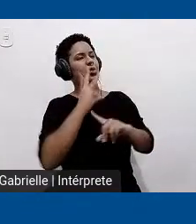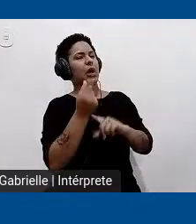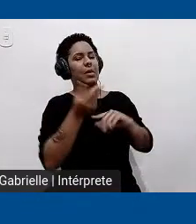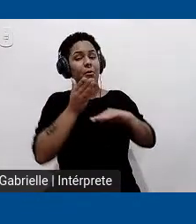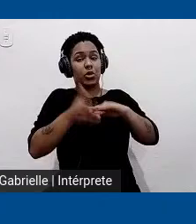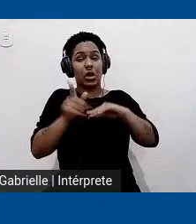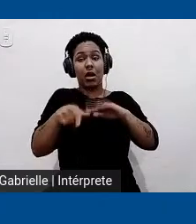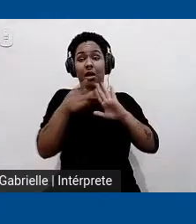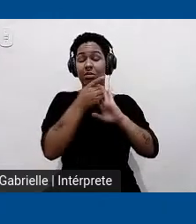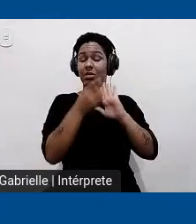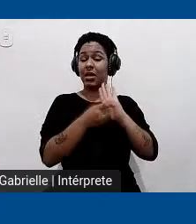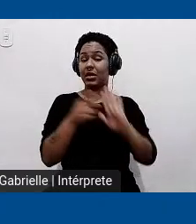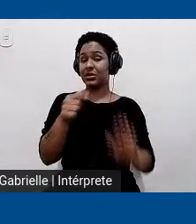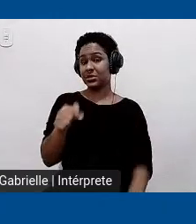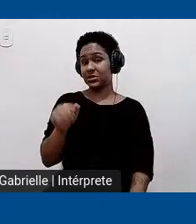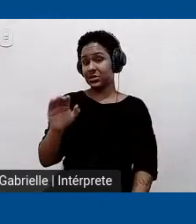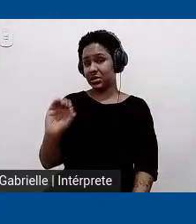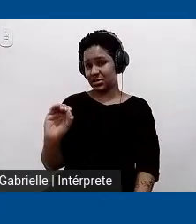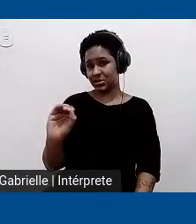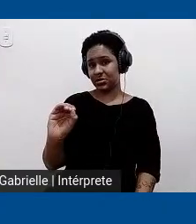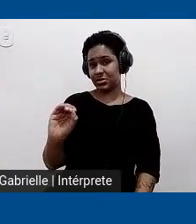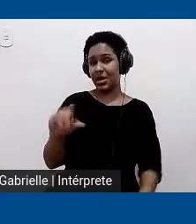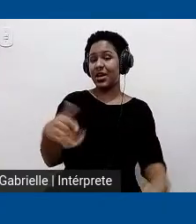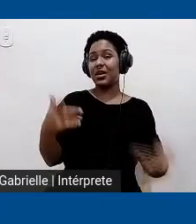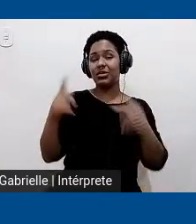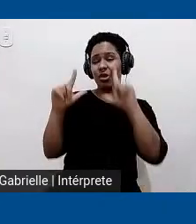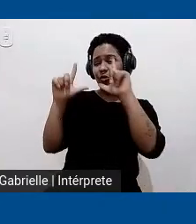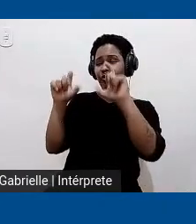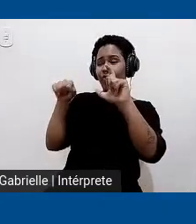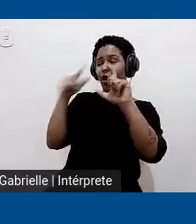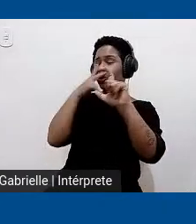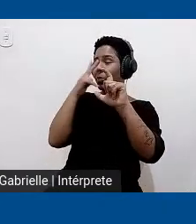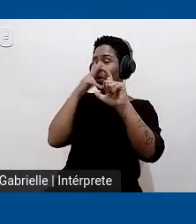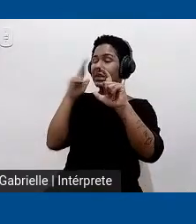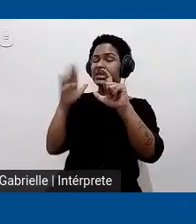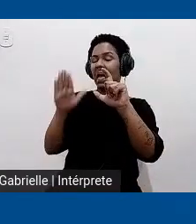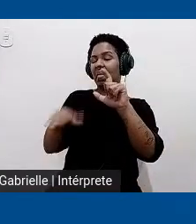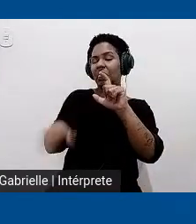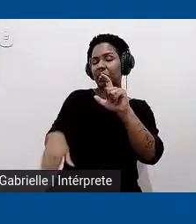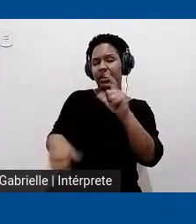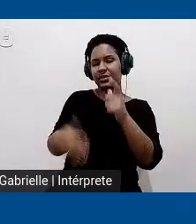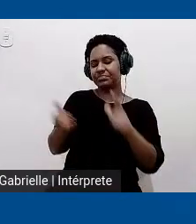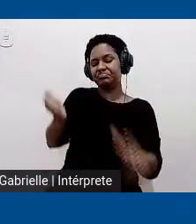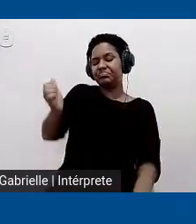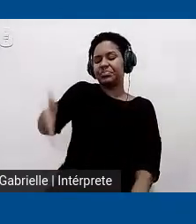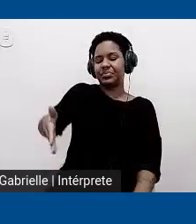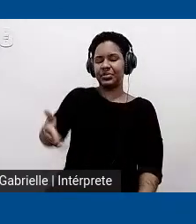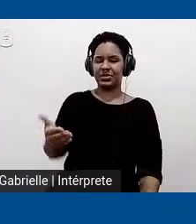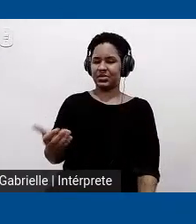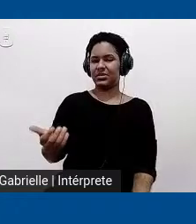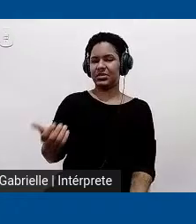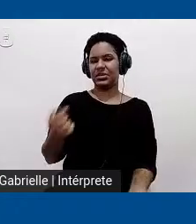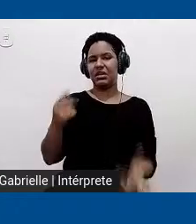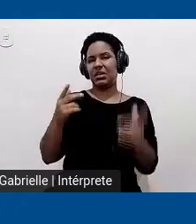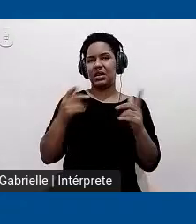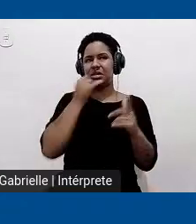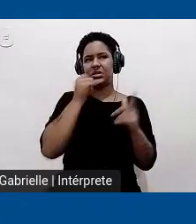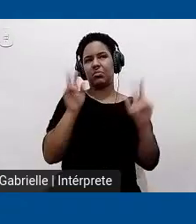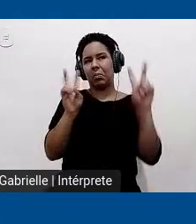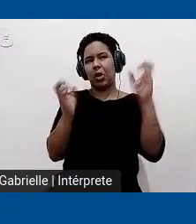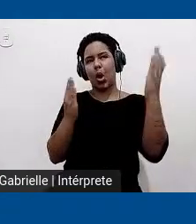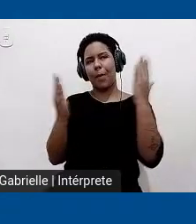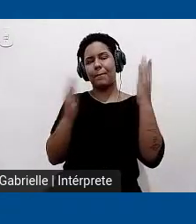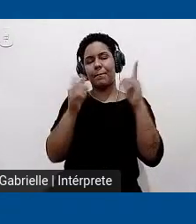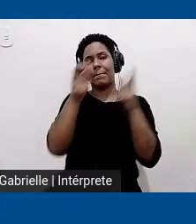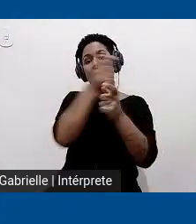nesse momento, era um pouco a prima pobre em termos de mercado, né? Em relação às